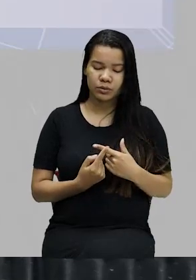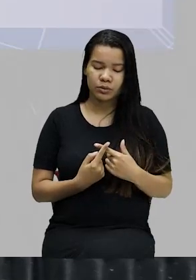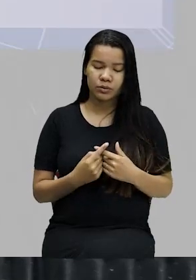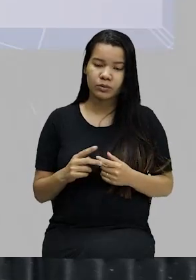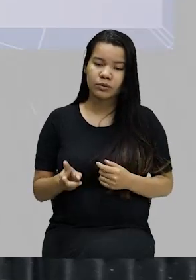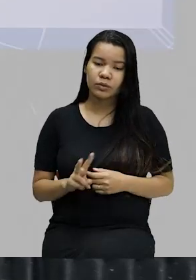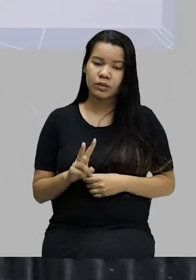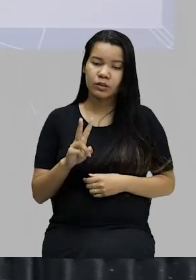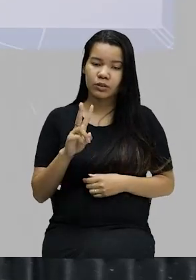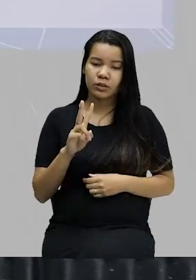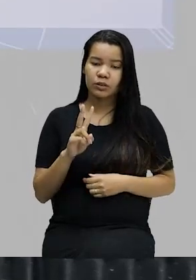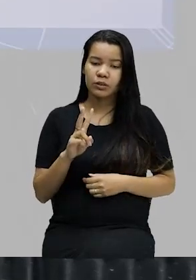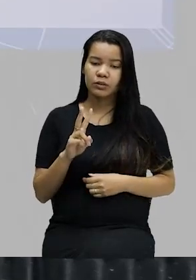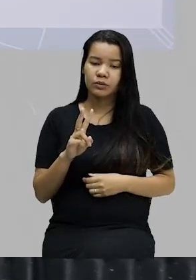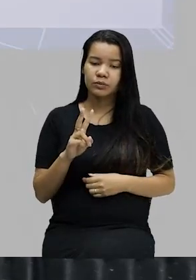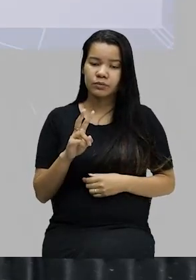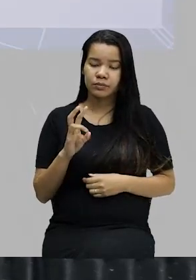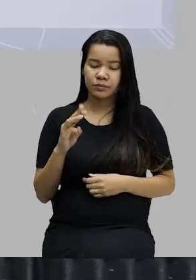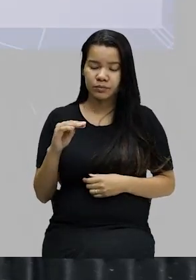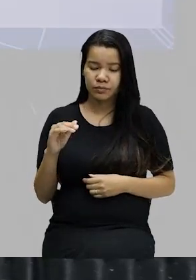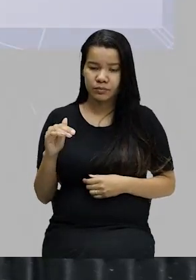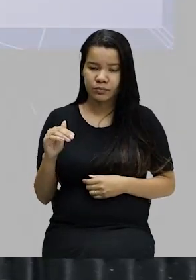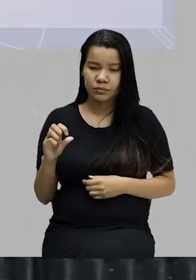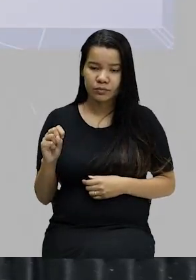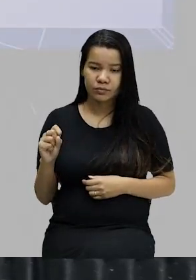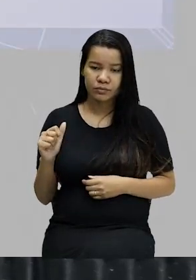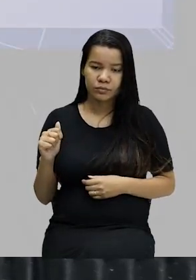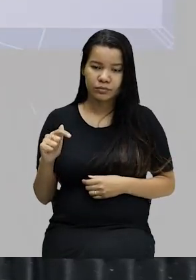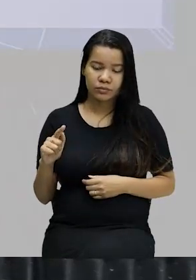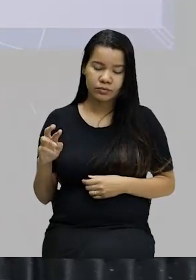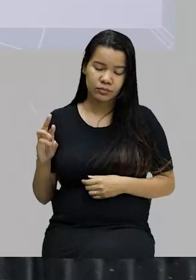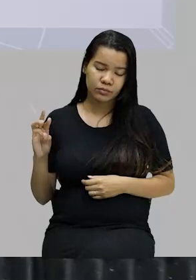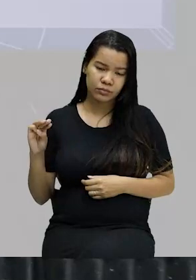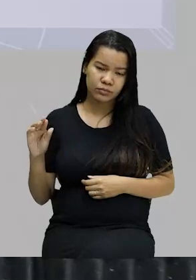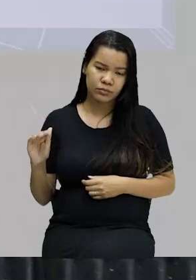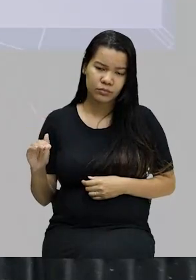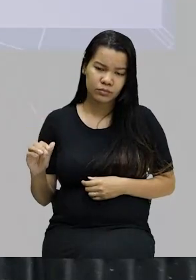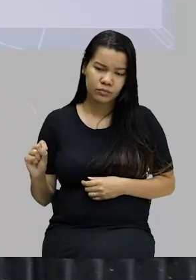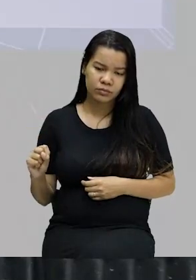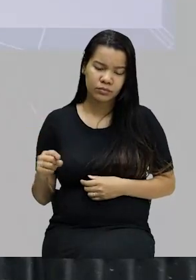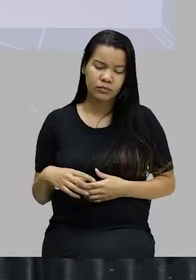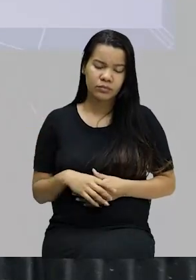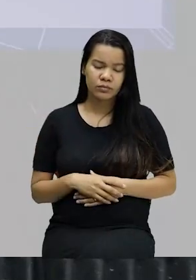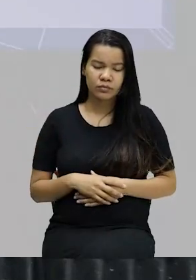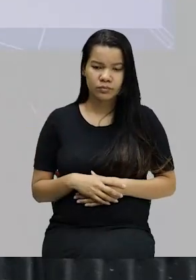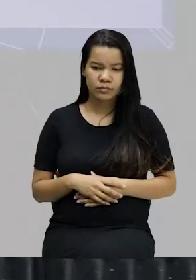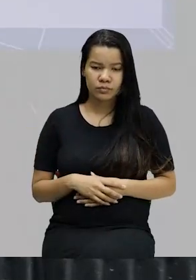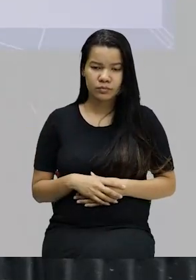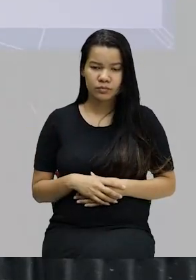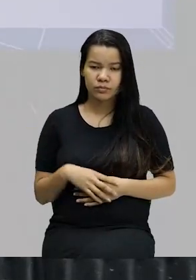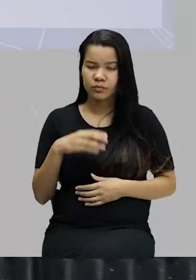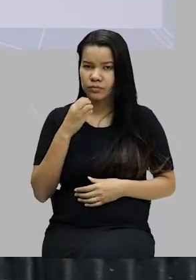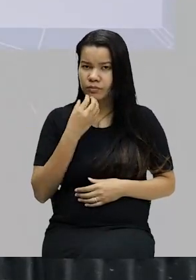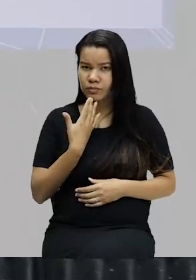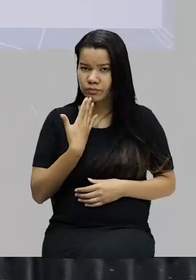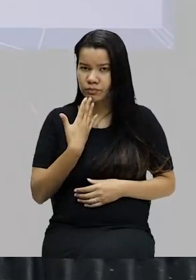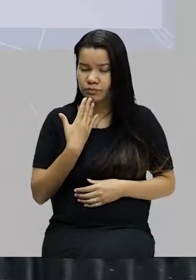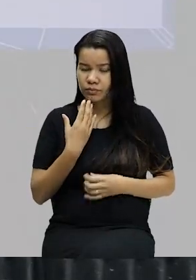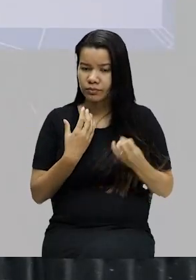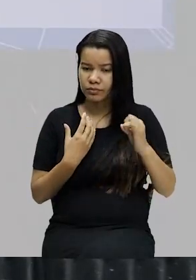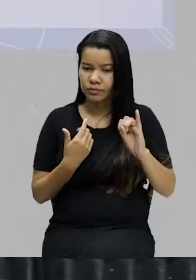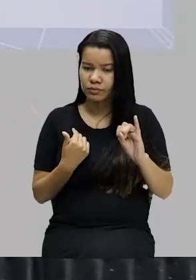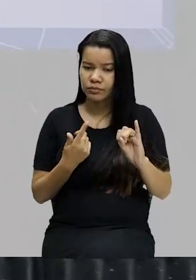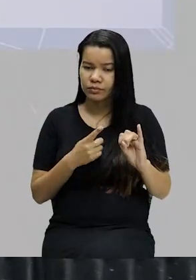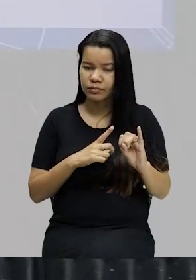da massa em gramas de um átomo. Tudo bem? Bom, agora, se a gente